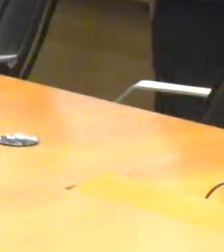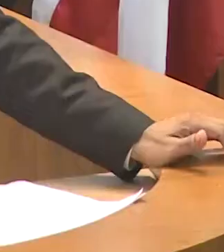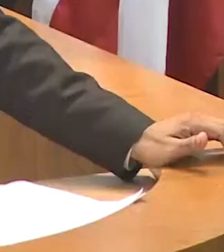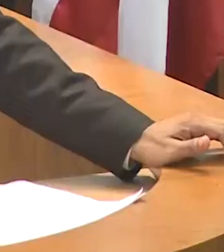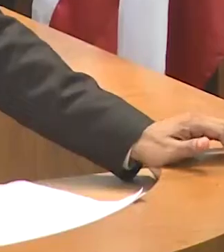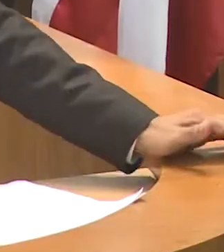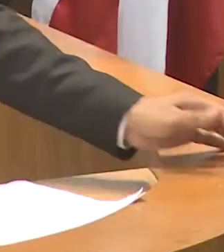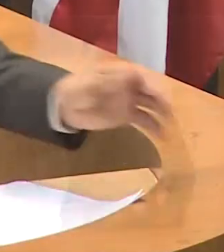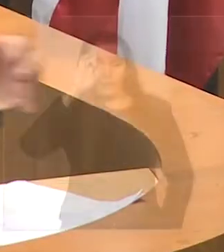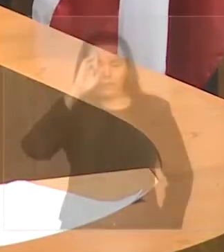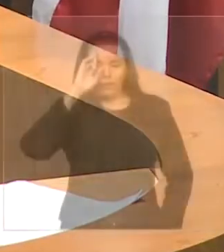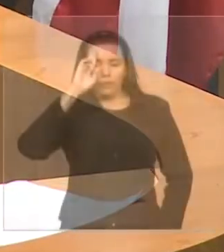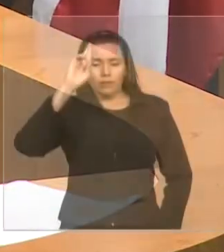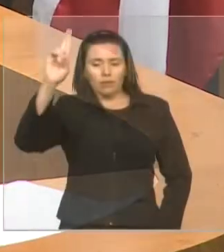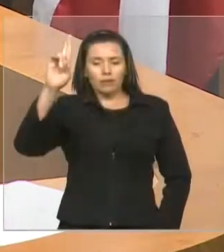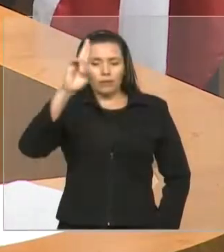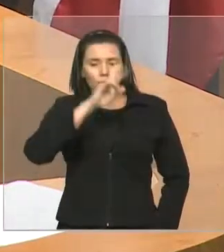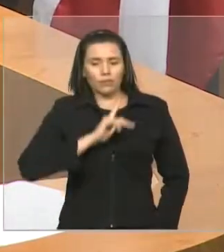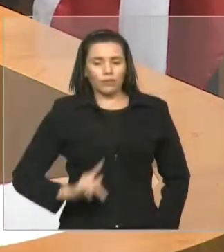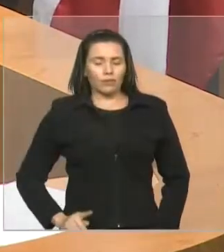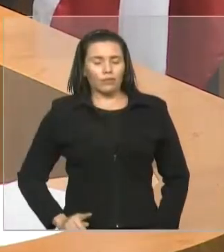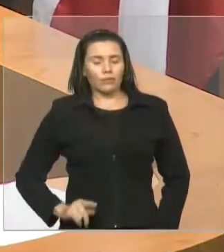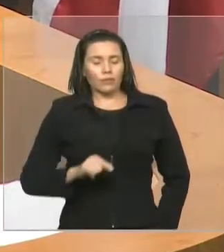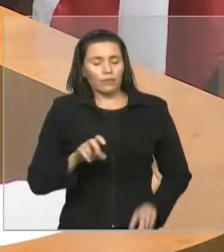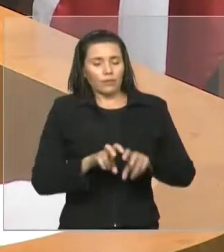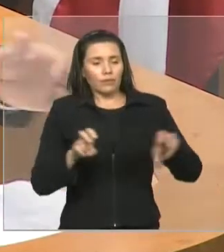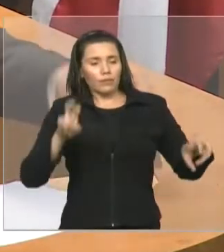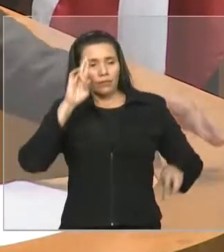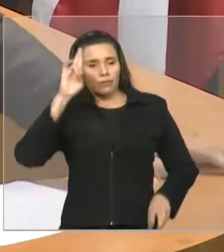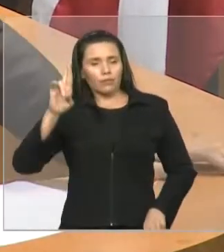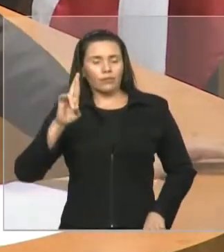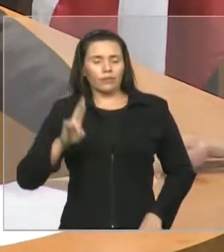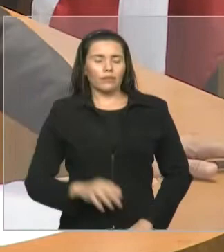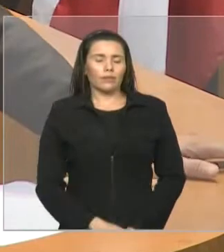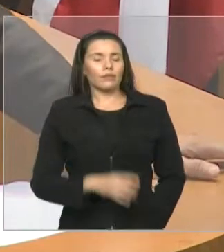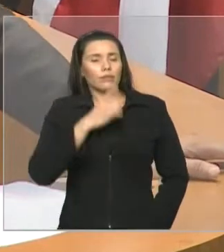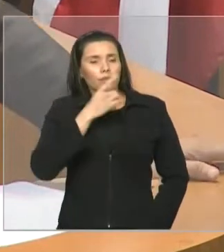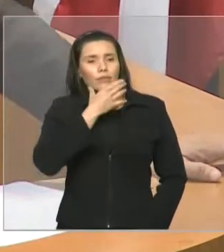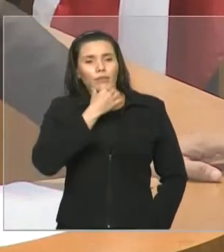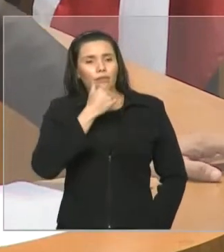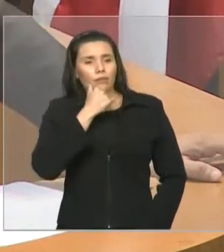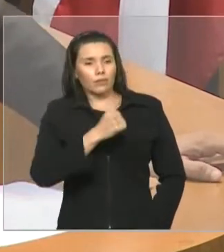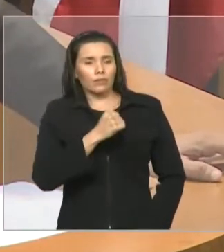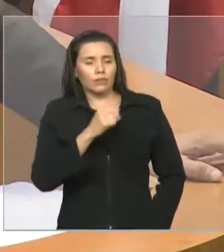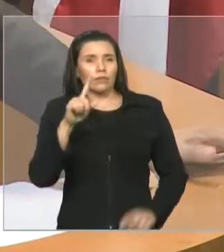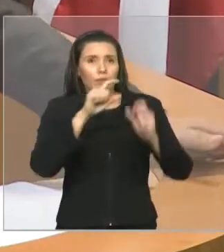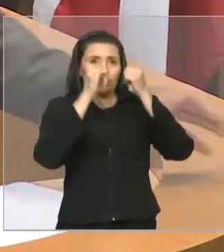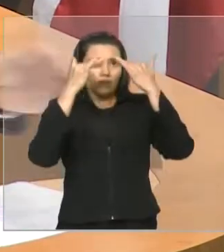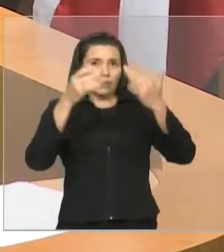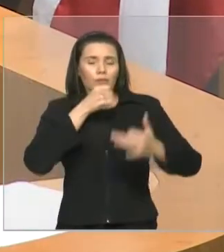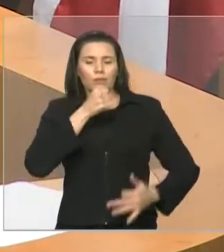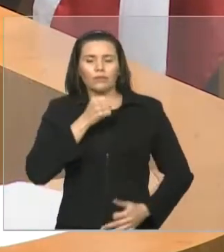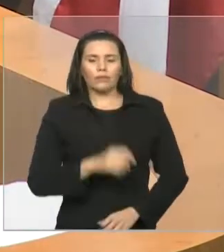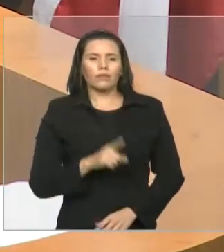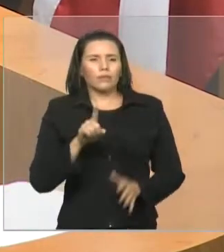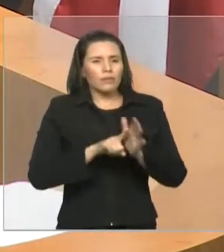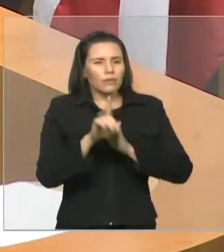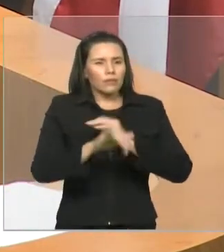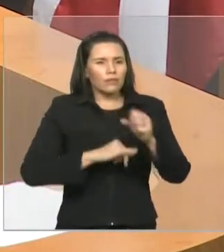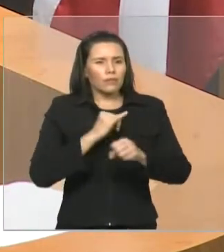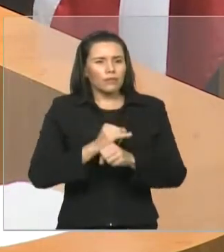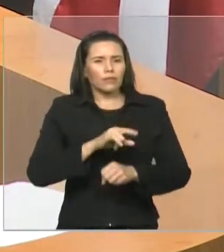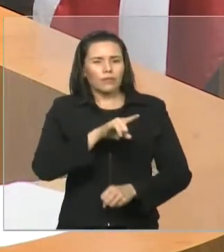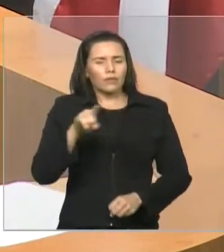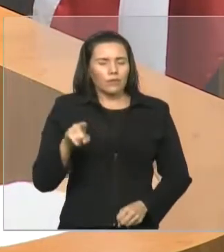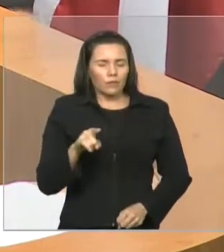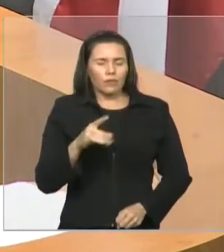Senhor presidente, demais membros da mesa, senhoras e senhores deputados, galeria, imprensa, internautas, telespectadores que nos acompanham por meio da TV Assembleia, o nosso